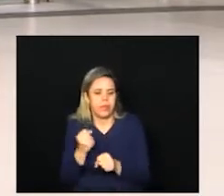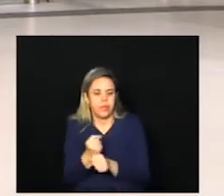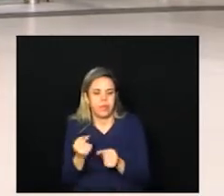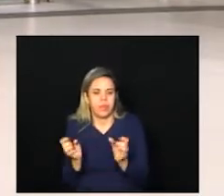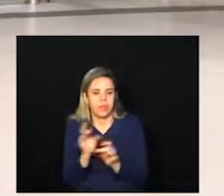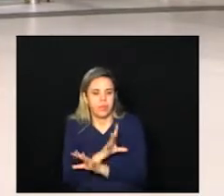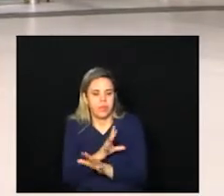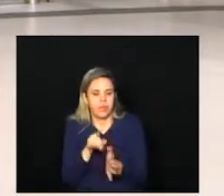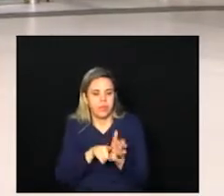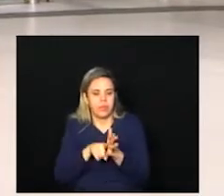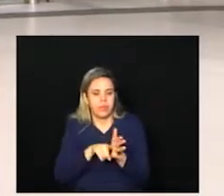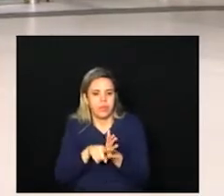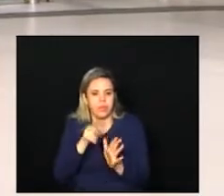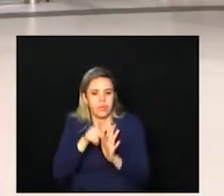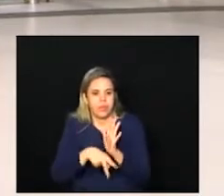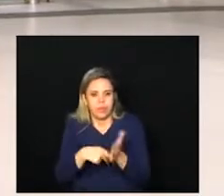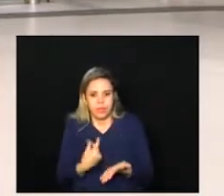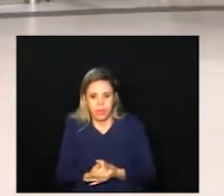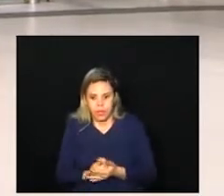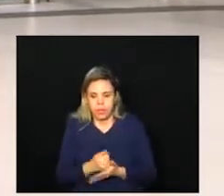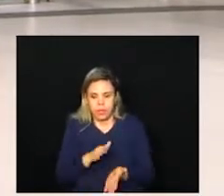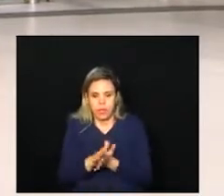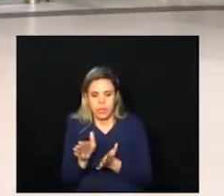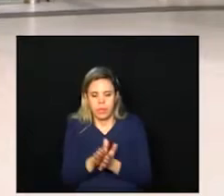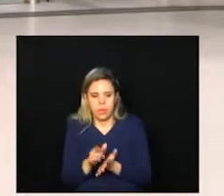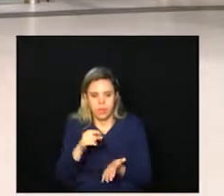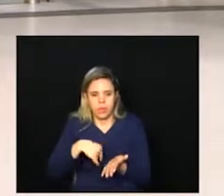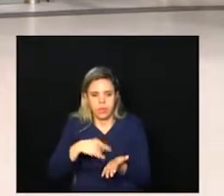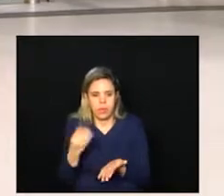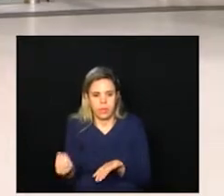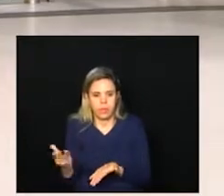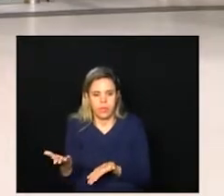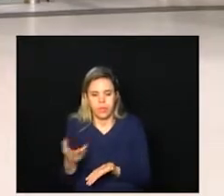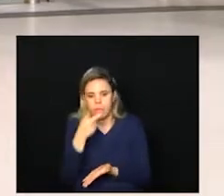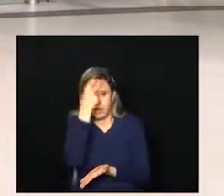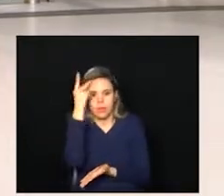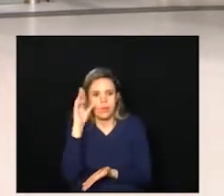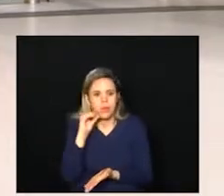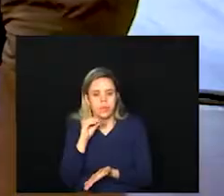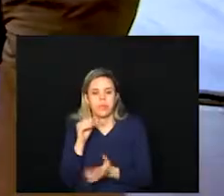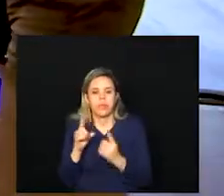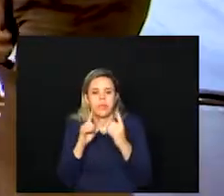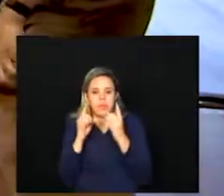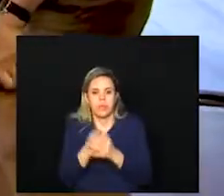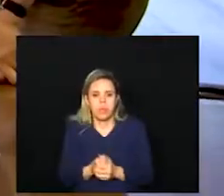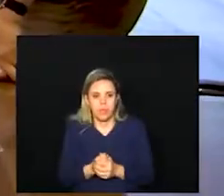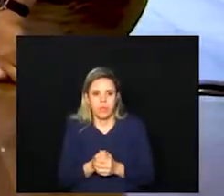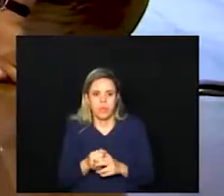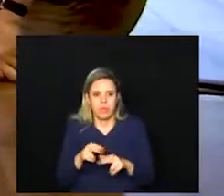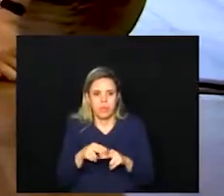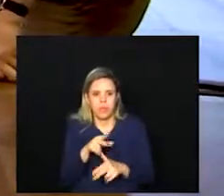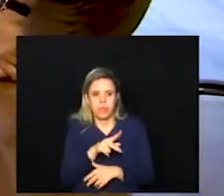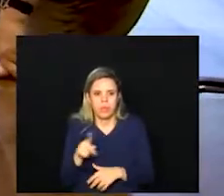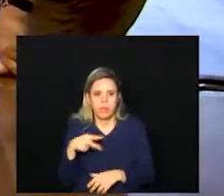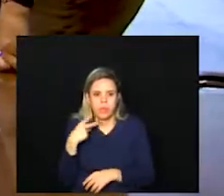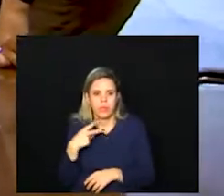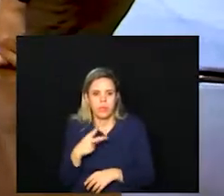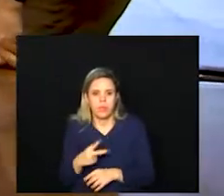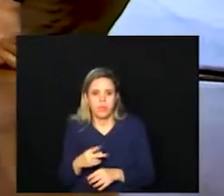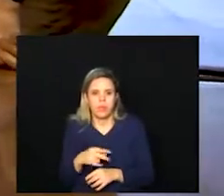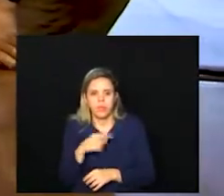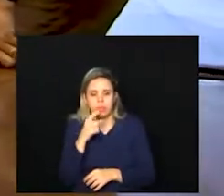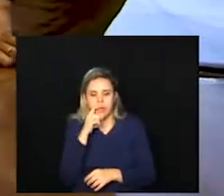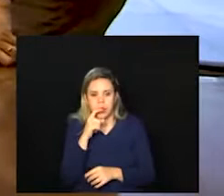construída de acordo com o projeto, é emitido documentação para o funcionamento do prédio. Por isso, o presidente Zé Carlos se reuniu